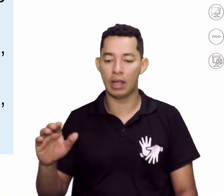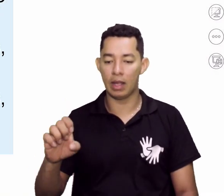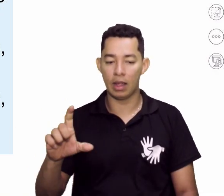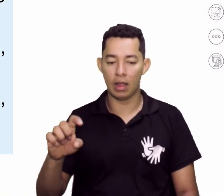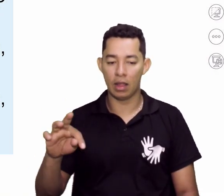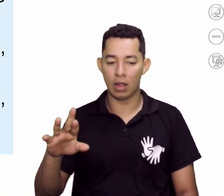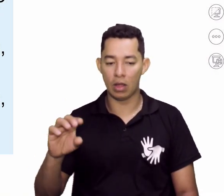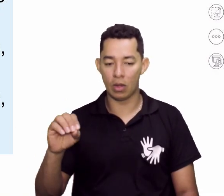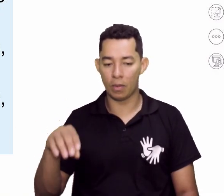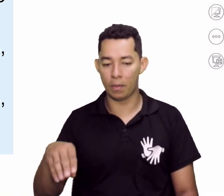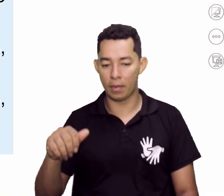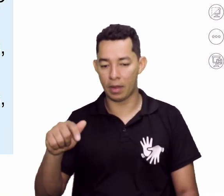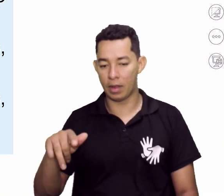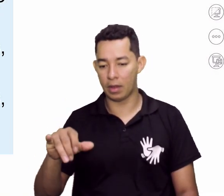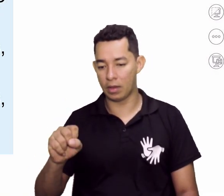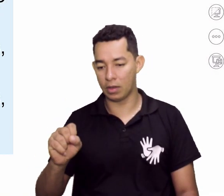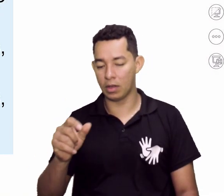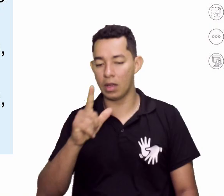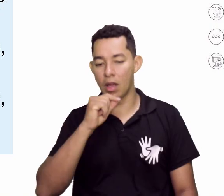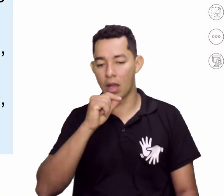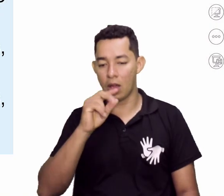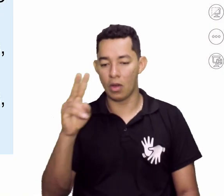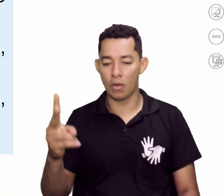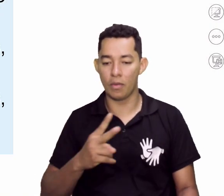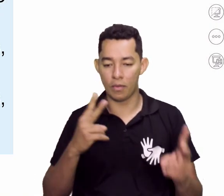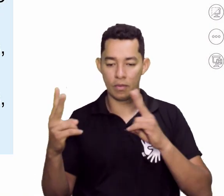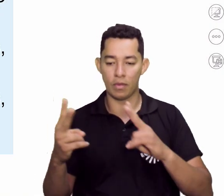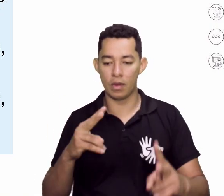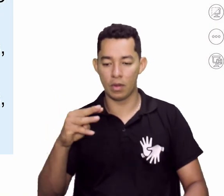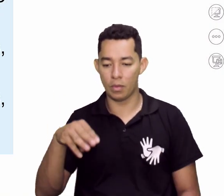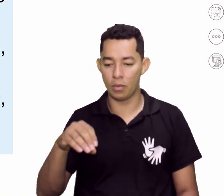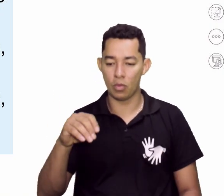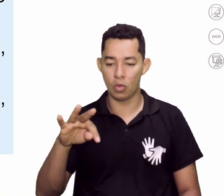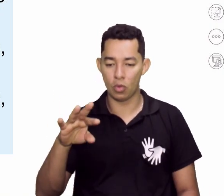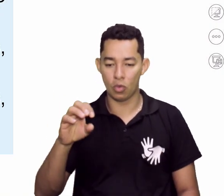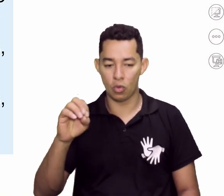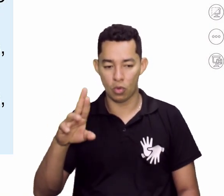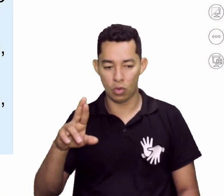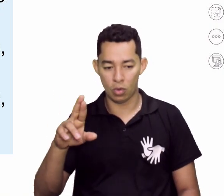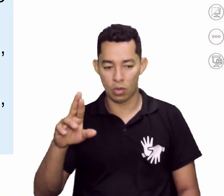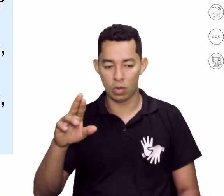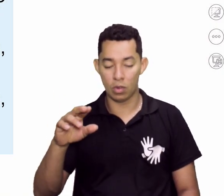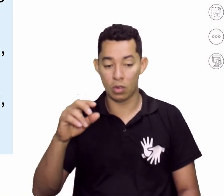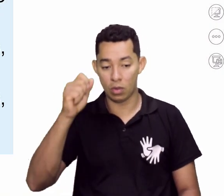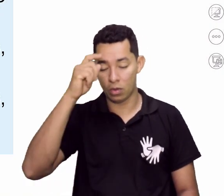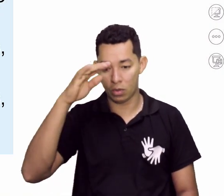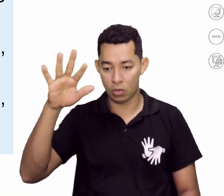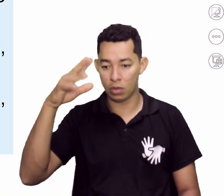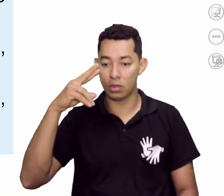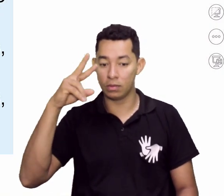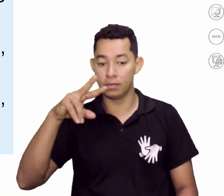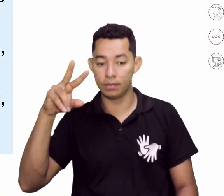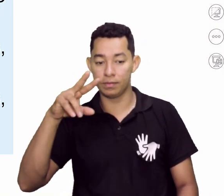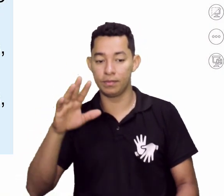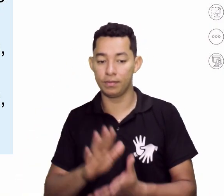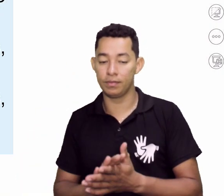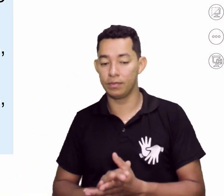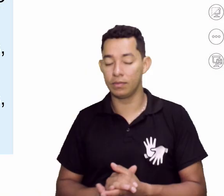eletromagnetismo, água, vento, motores, ilusões de óticas e efeitos especiais e outros.